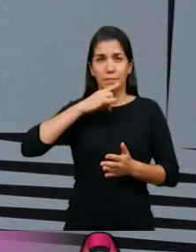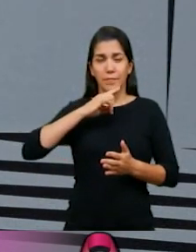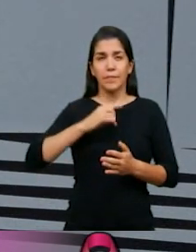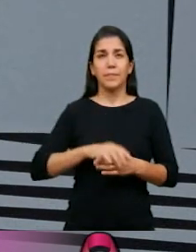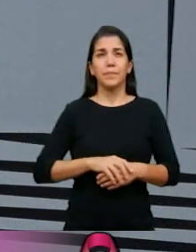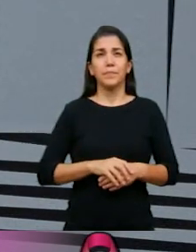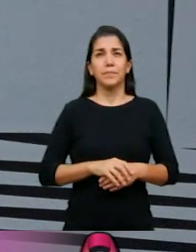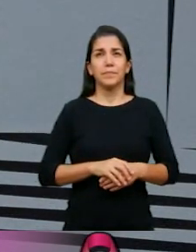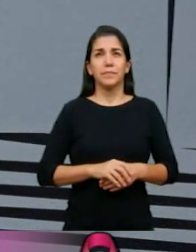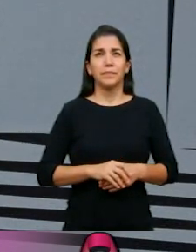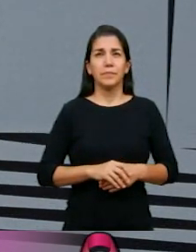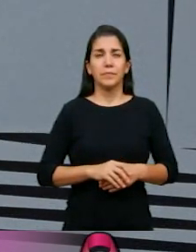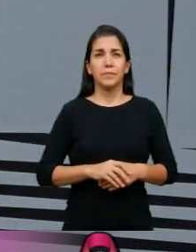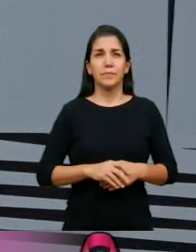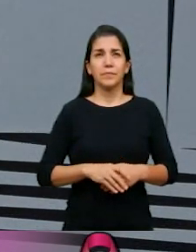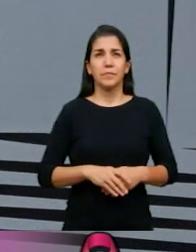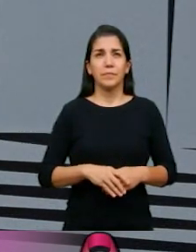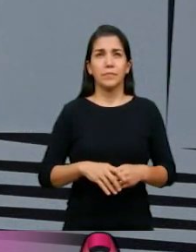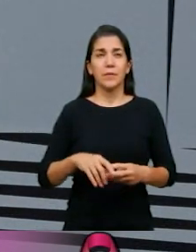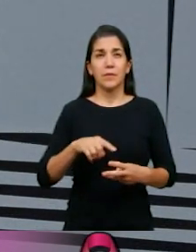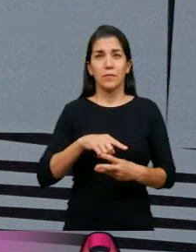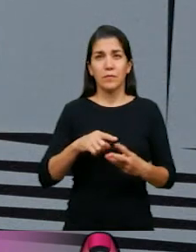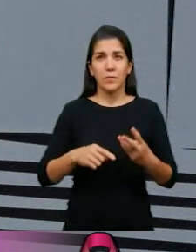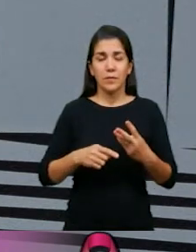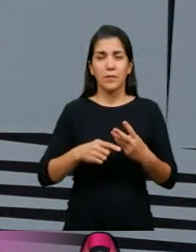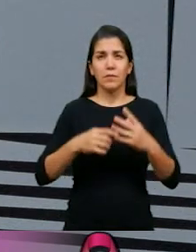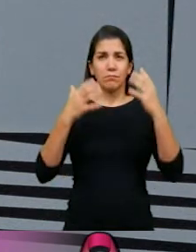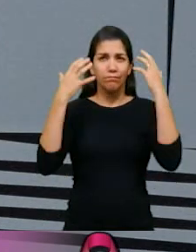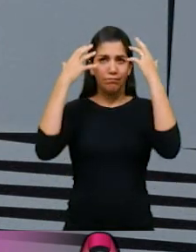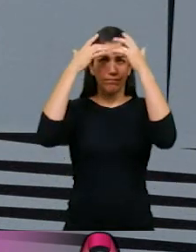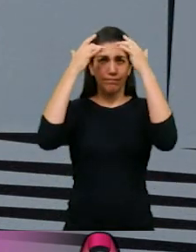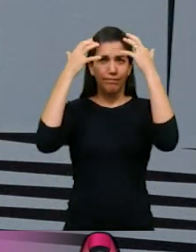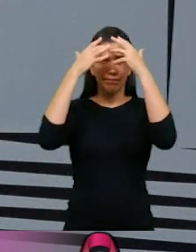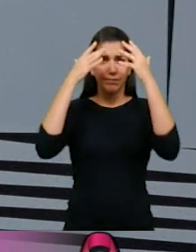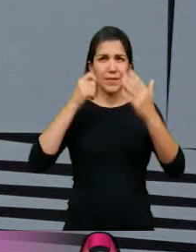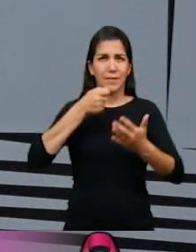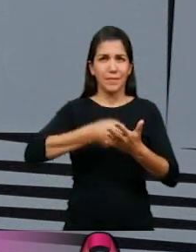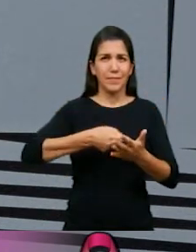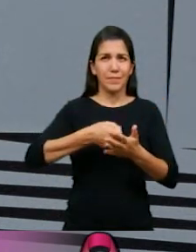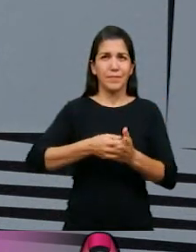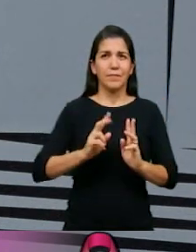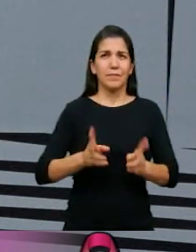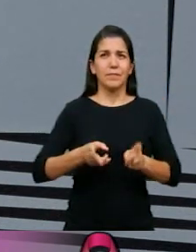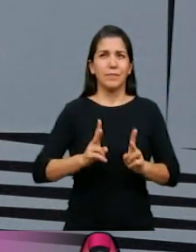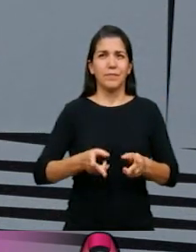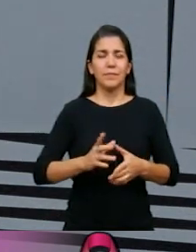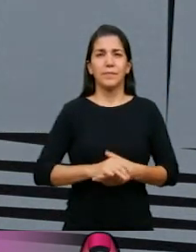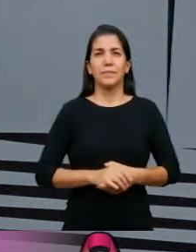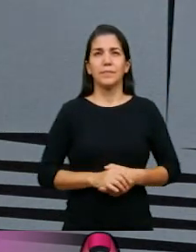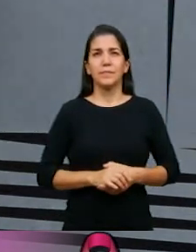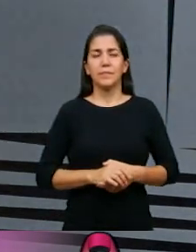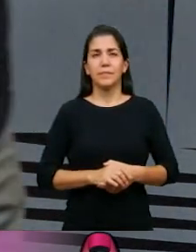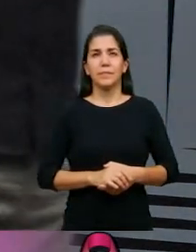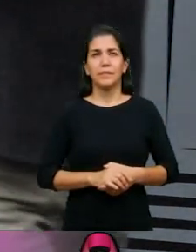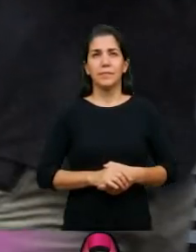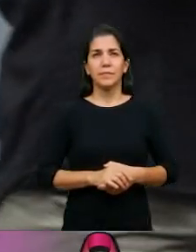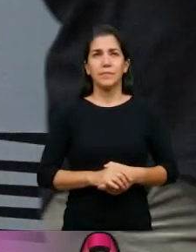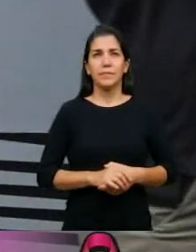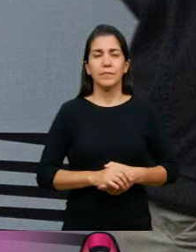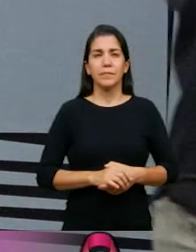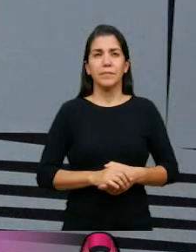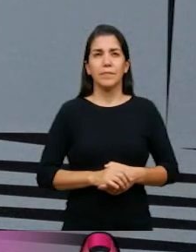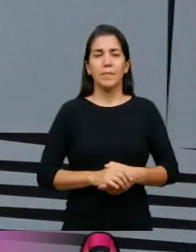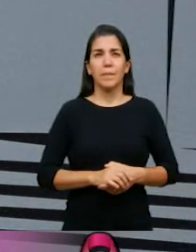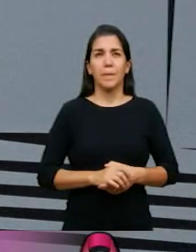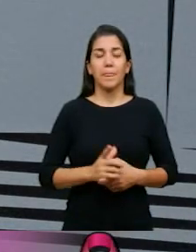pacientes que apresentam transtornos psiquiátricos graves e persistentes, 24 horas por dia. Considerando que recebemos em